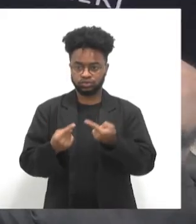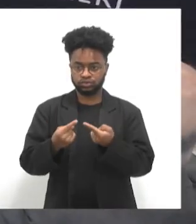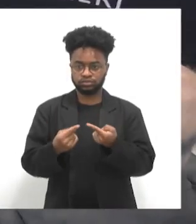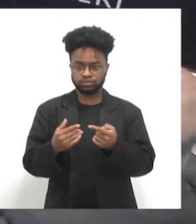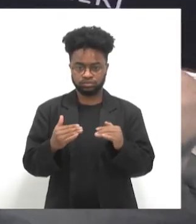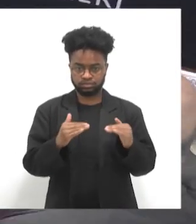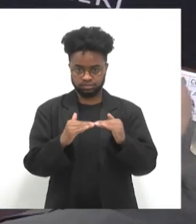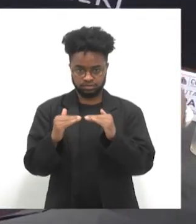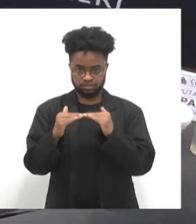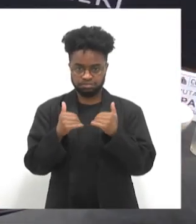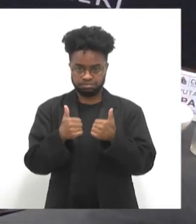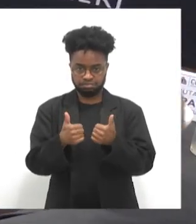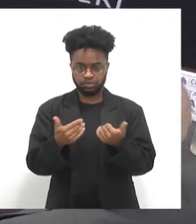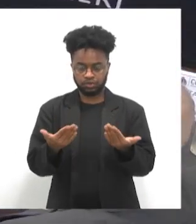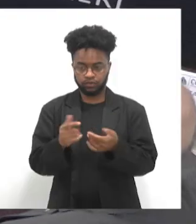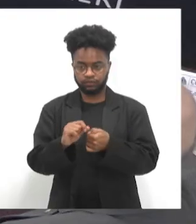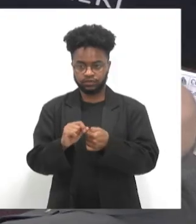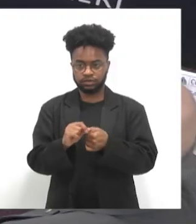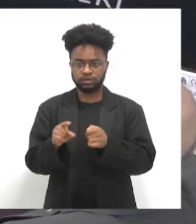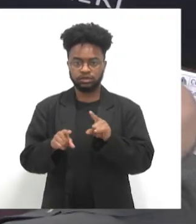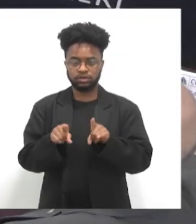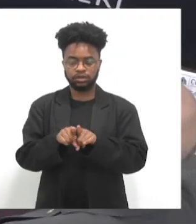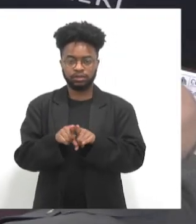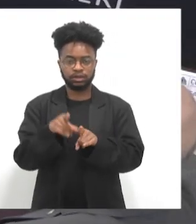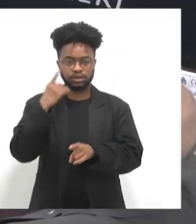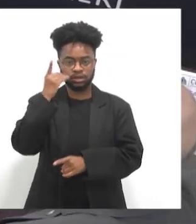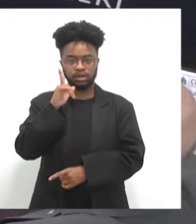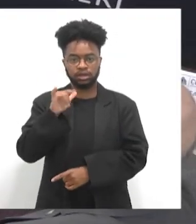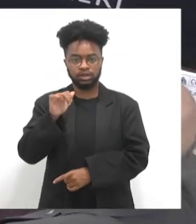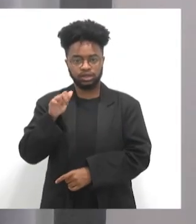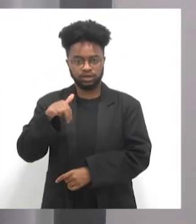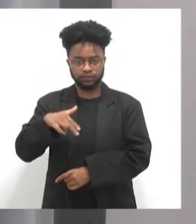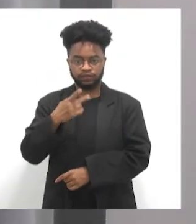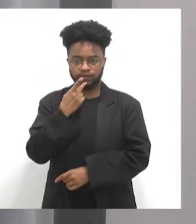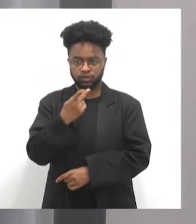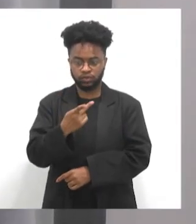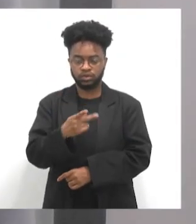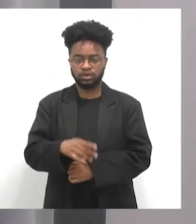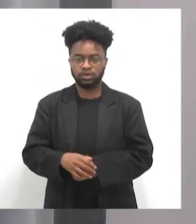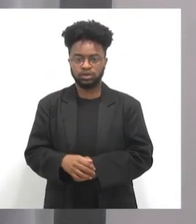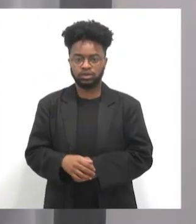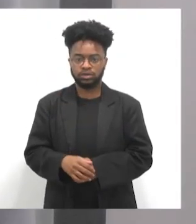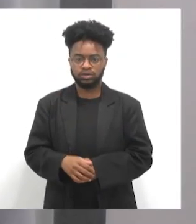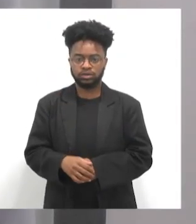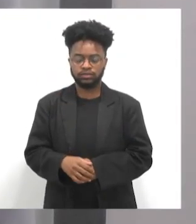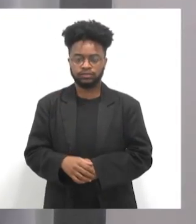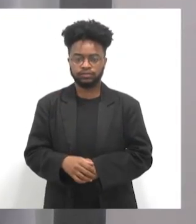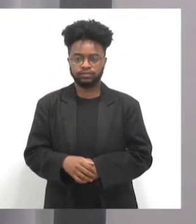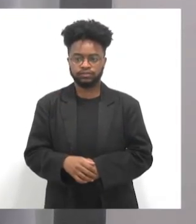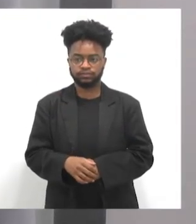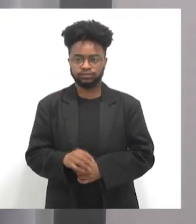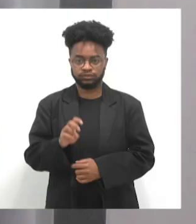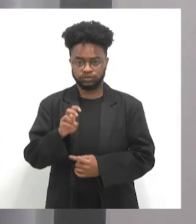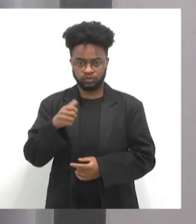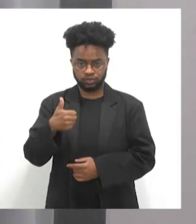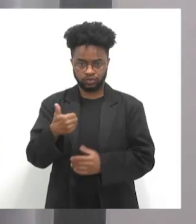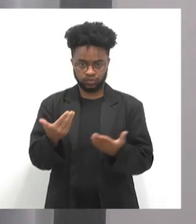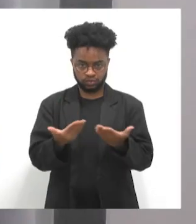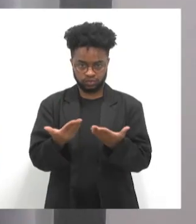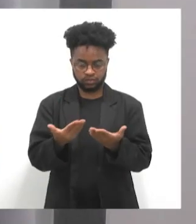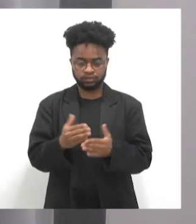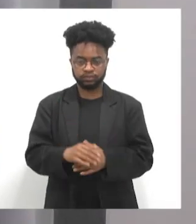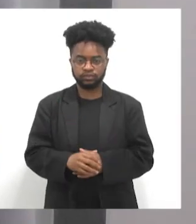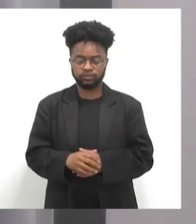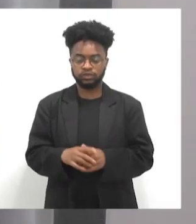vai fazer. Não, A deputada Línia também tinha falado comigo, Esse- achei que esse ela qual é tinha o- qual é o razão da no pauta, sentido do Luiz Paulo. 51. 51. Então, em